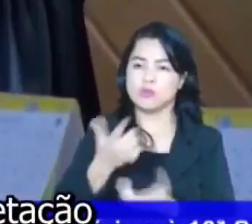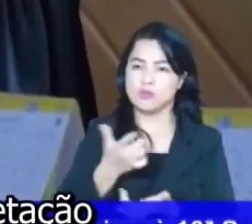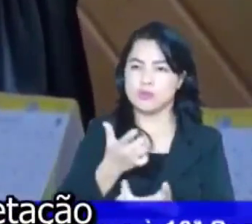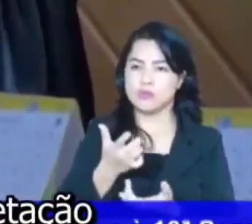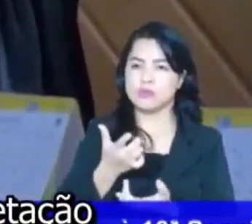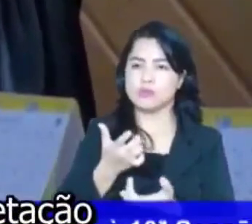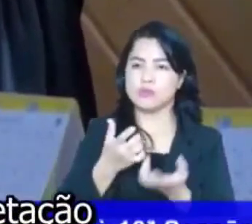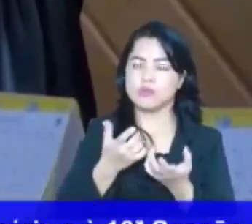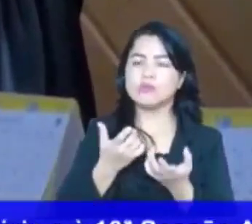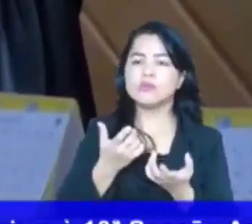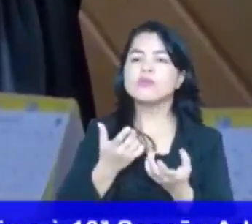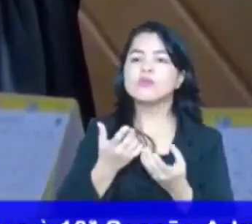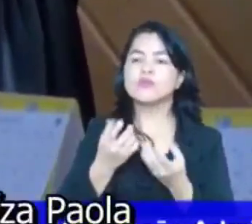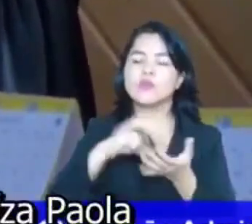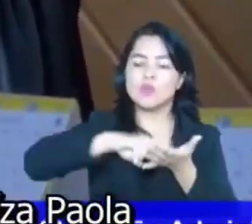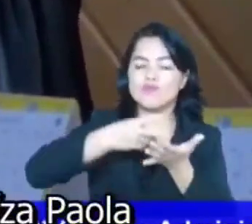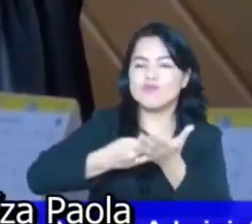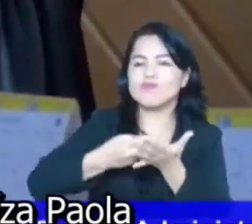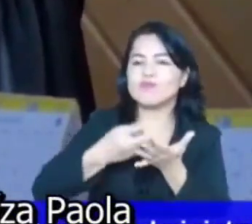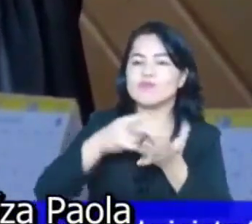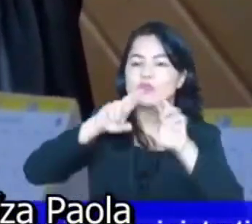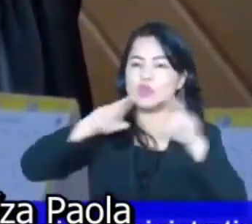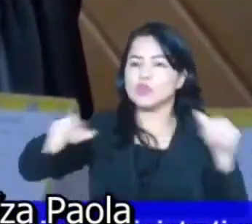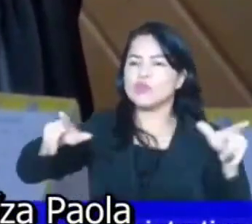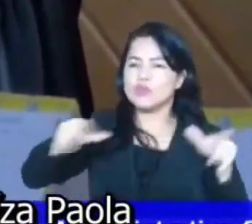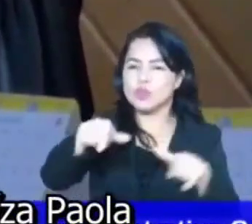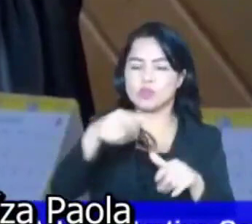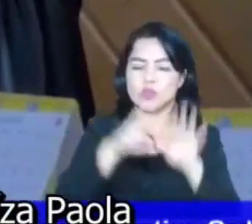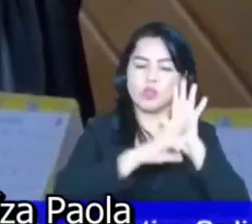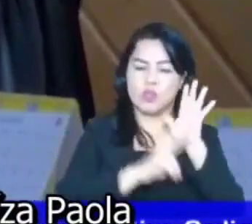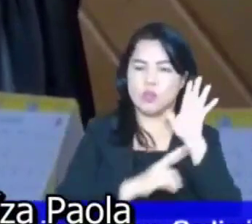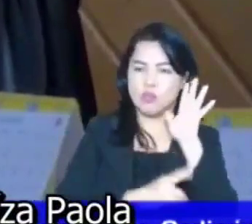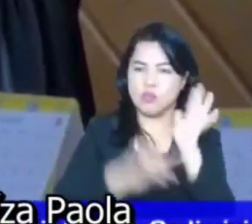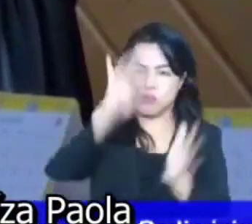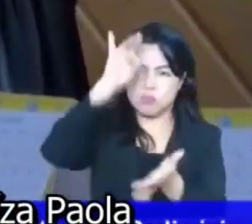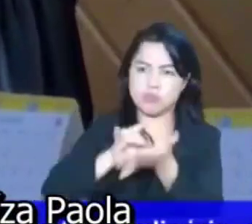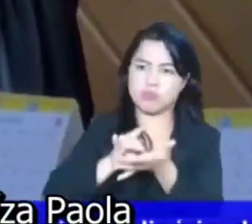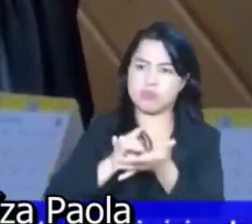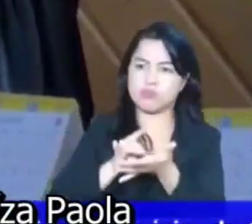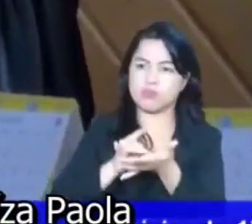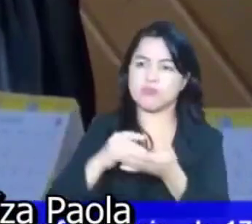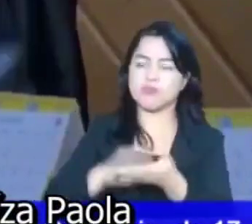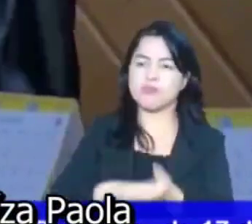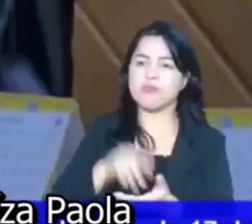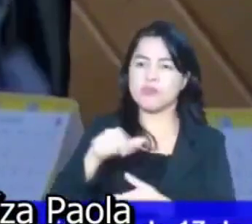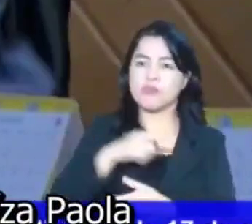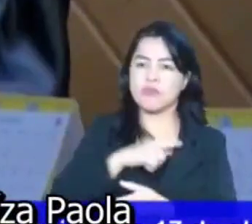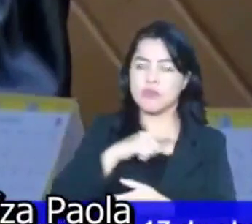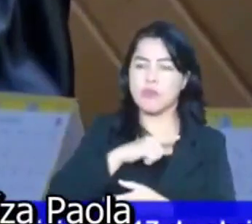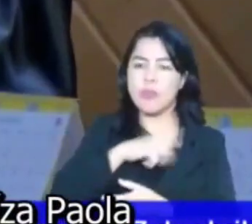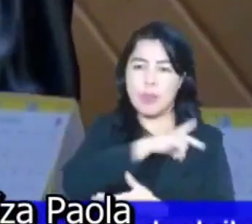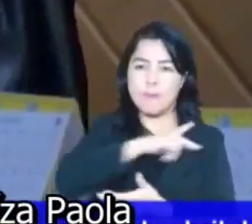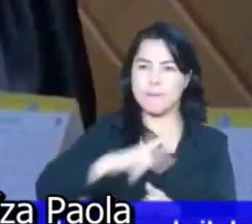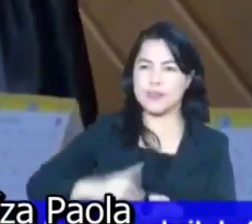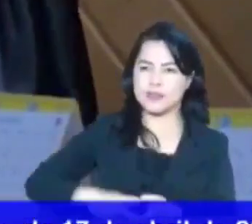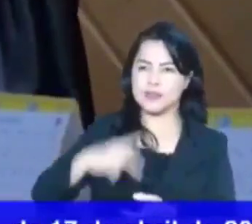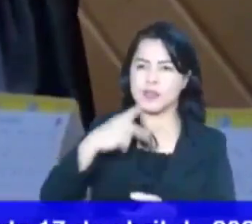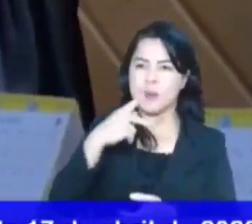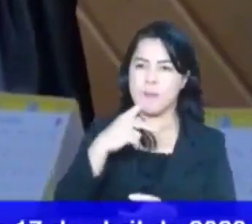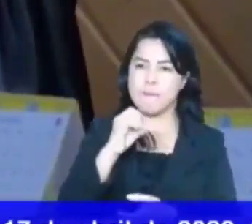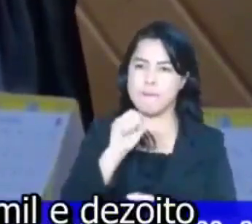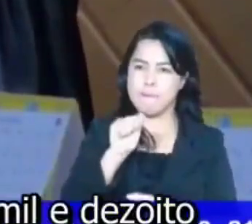uma interpretação diferenciada daquela regra absoluta. Num precedente trazido pela juíza